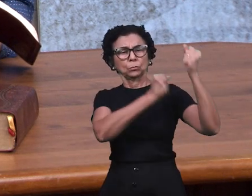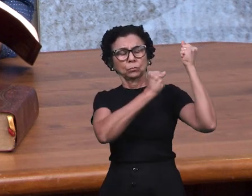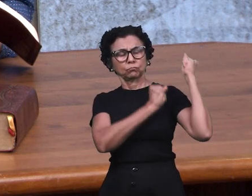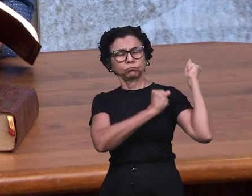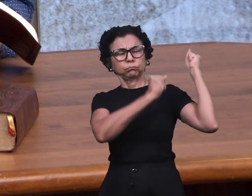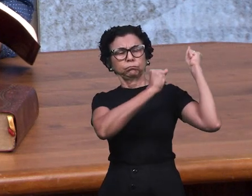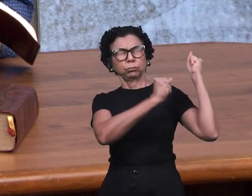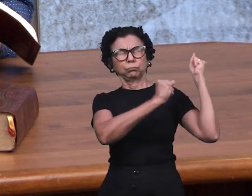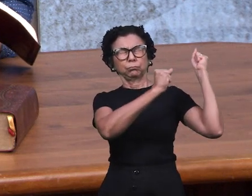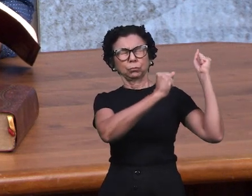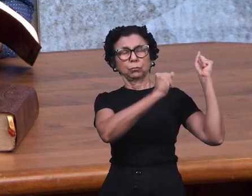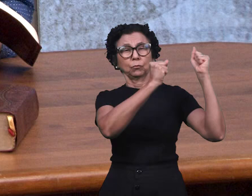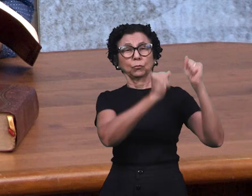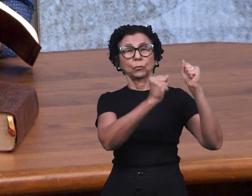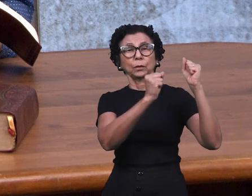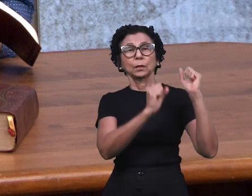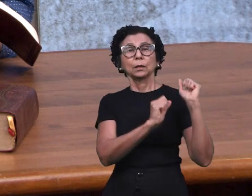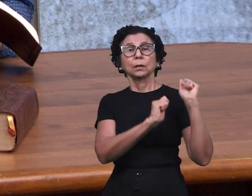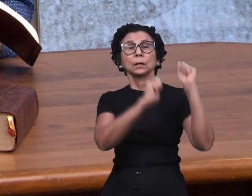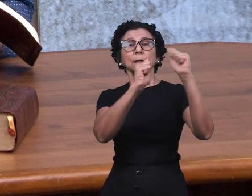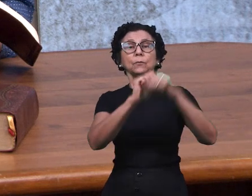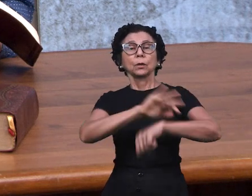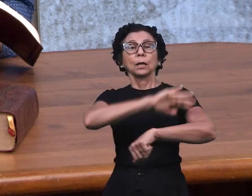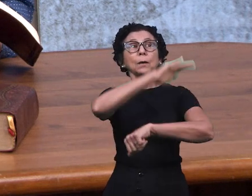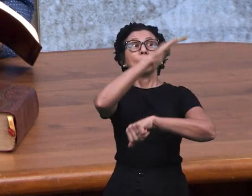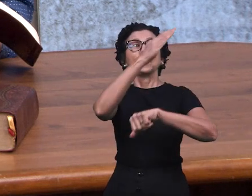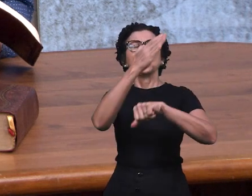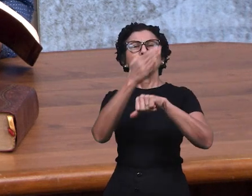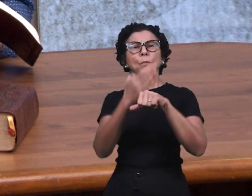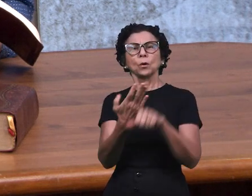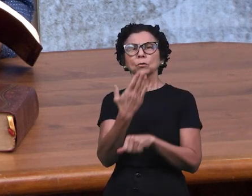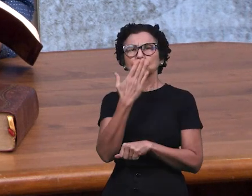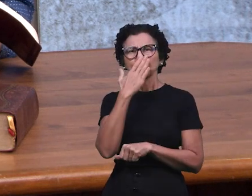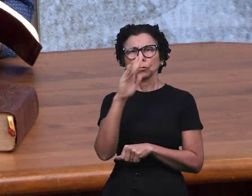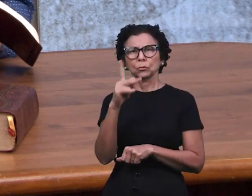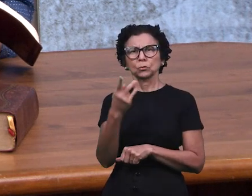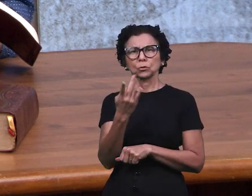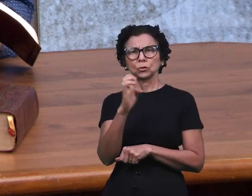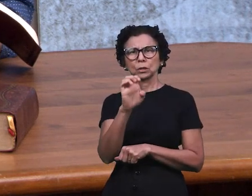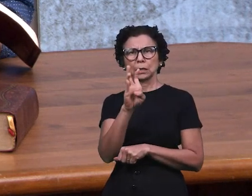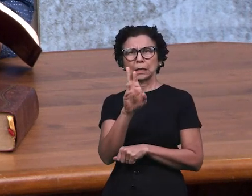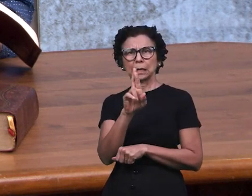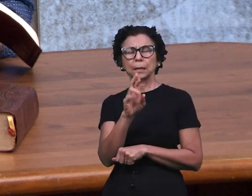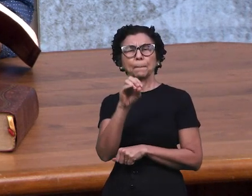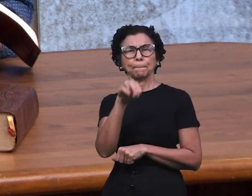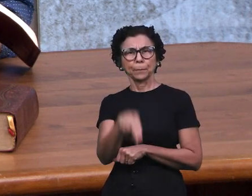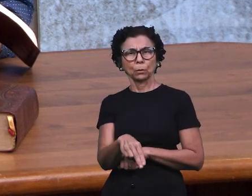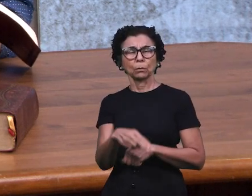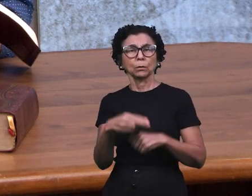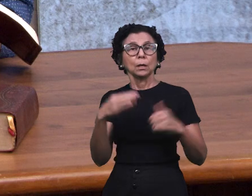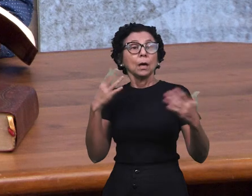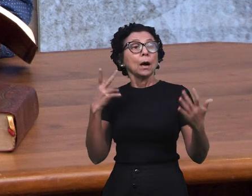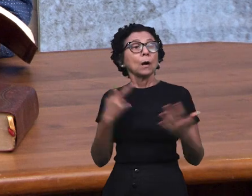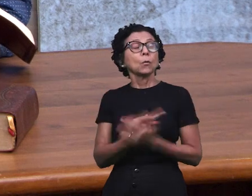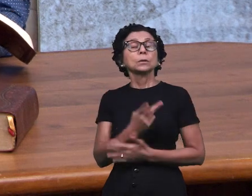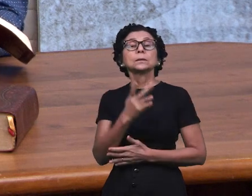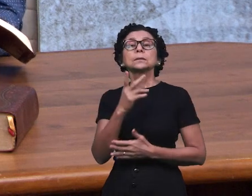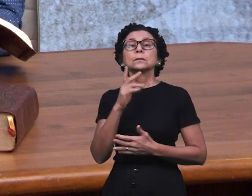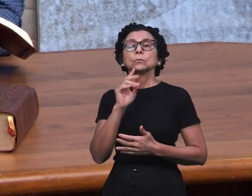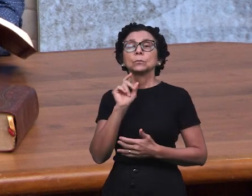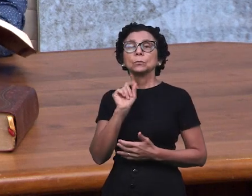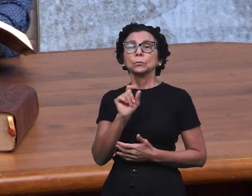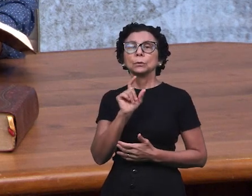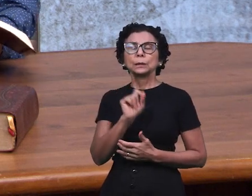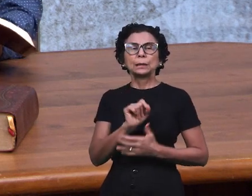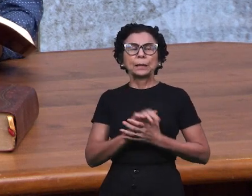para cima até o cume do monte que está defronte de Hebrom. E depois disso aconteceu